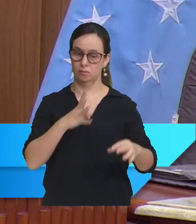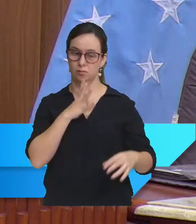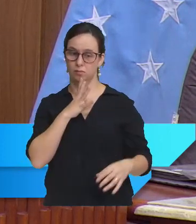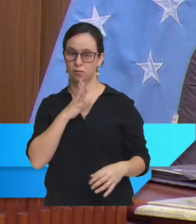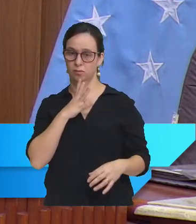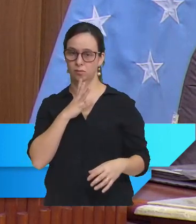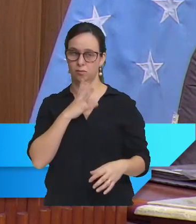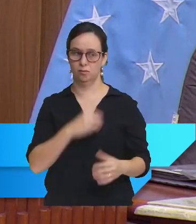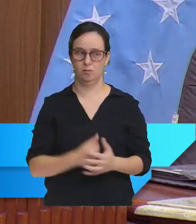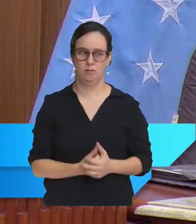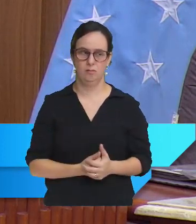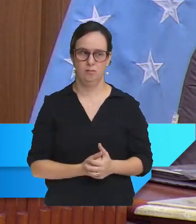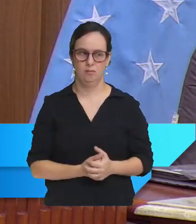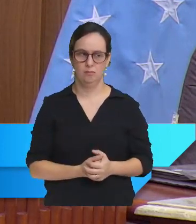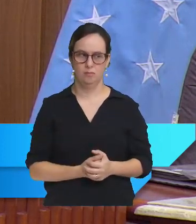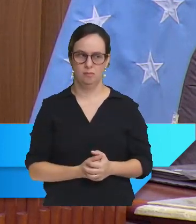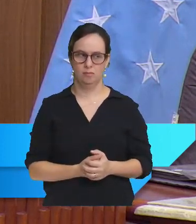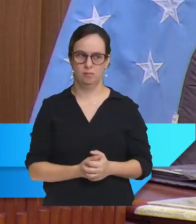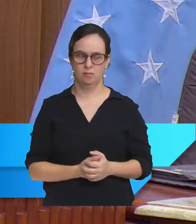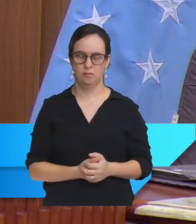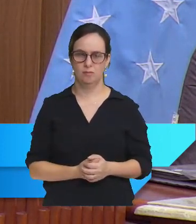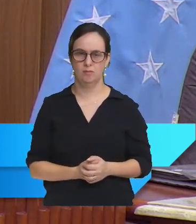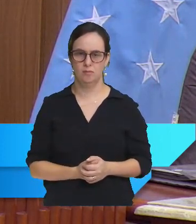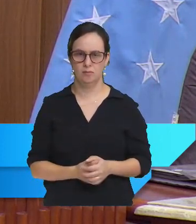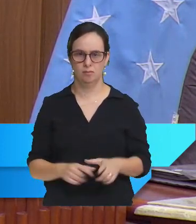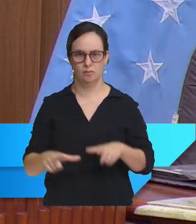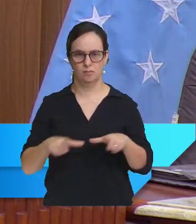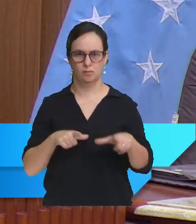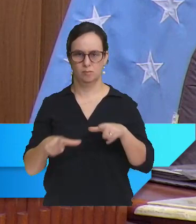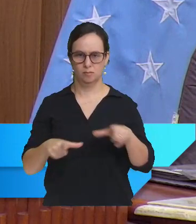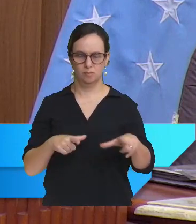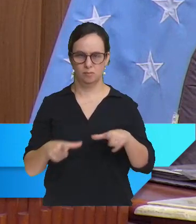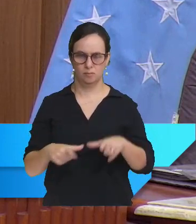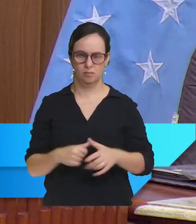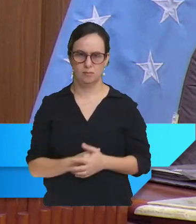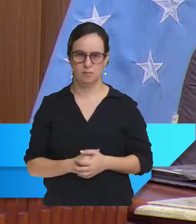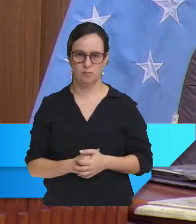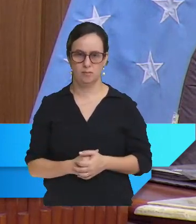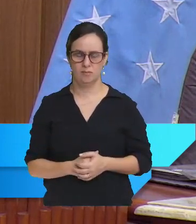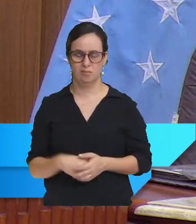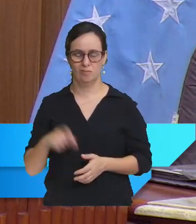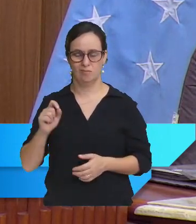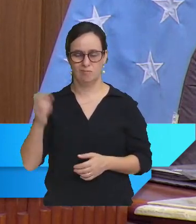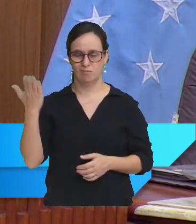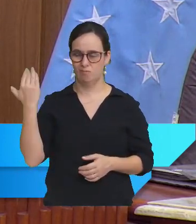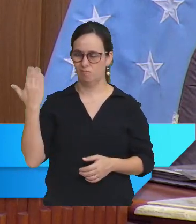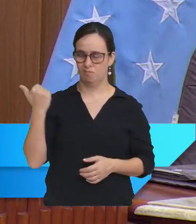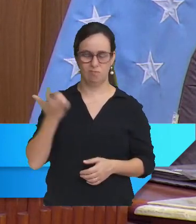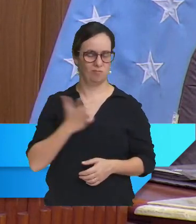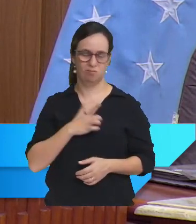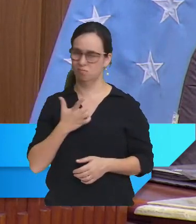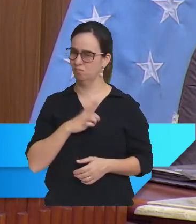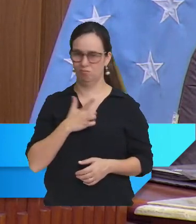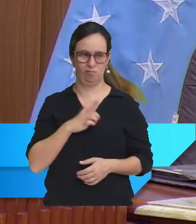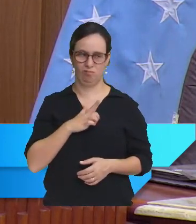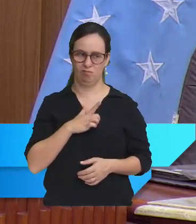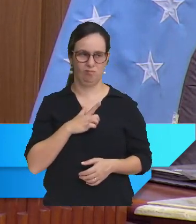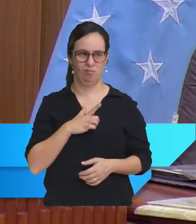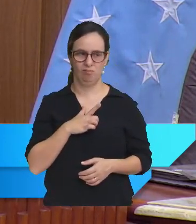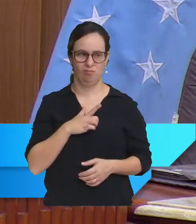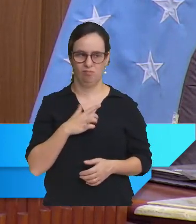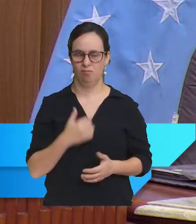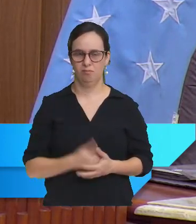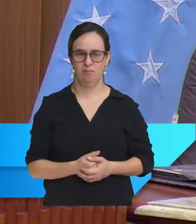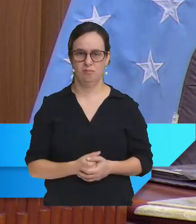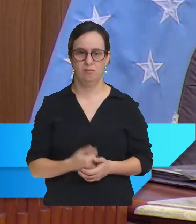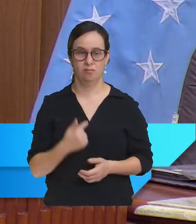reconheceu que a gente vem fazendo um trabalho aqui que não era feito há muito tempo, que realmente coloca o dedo